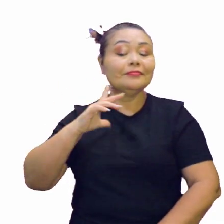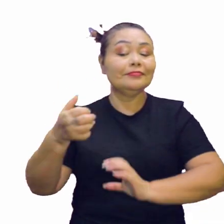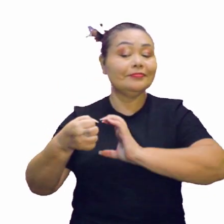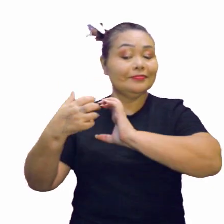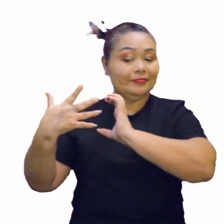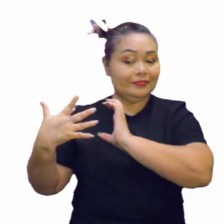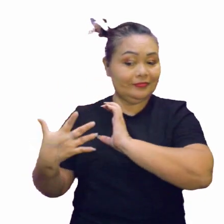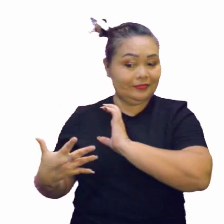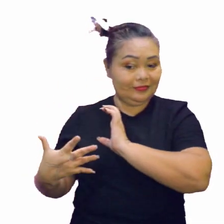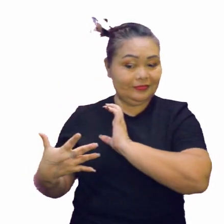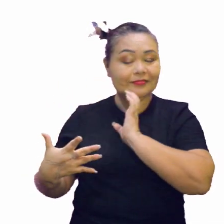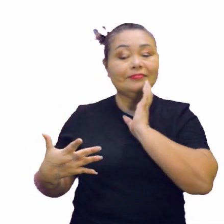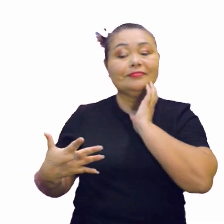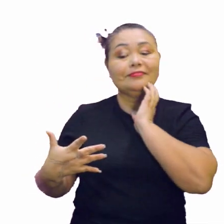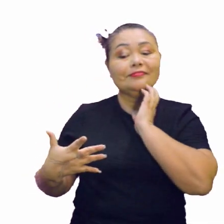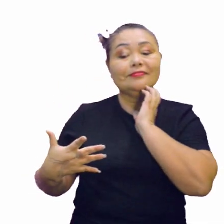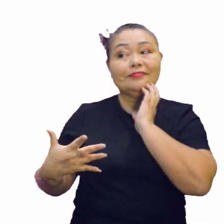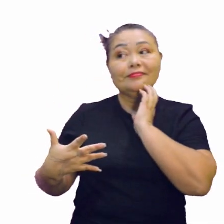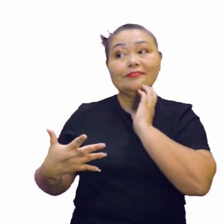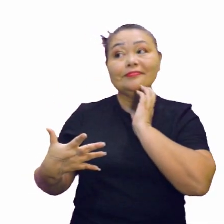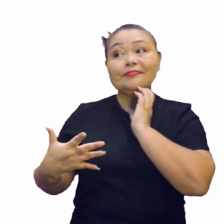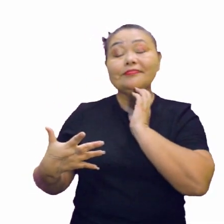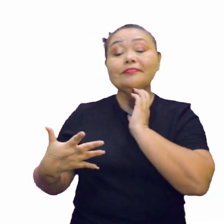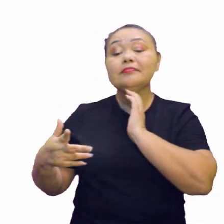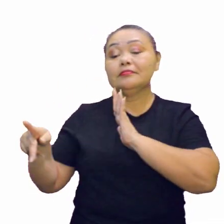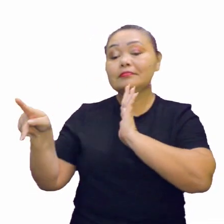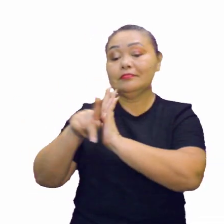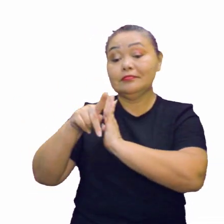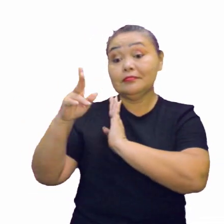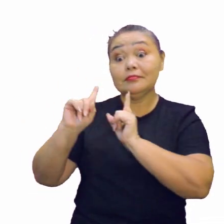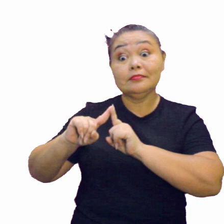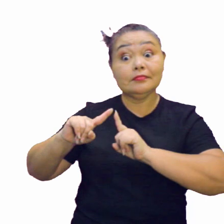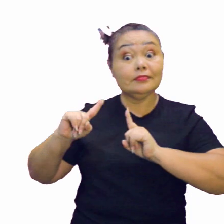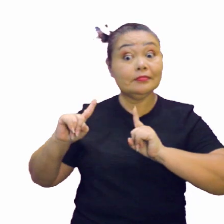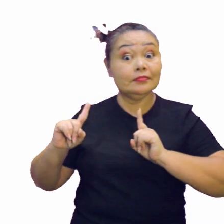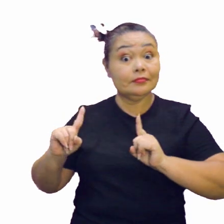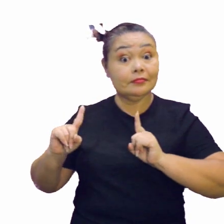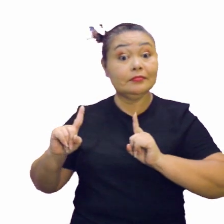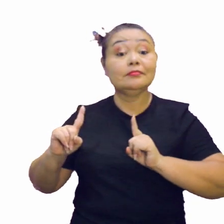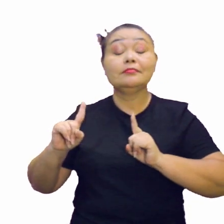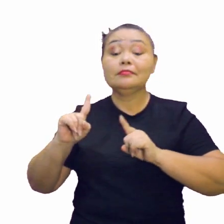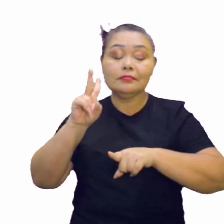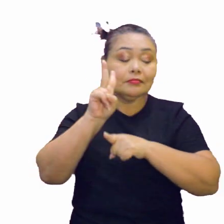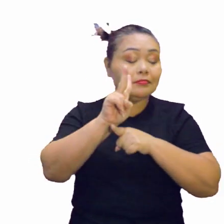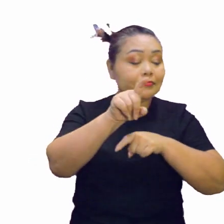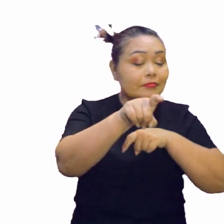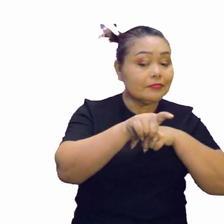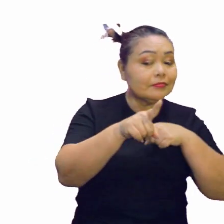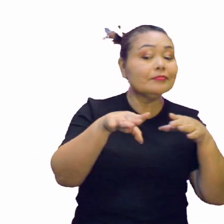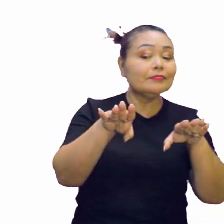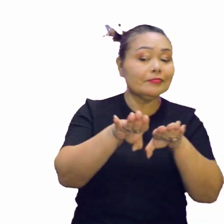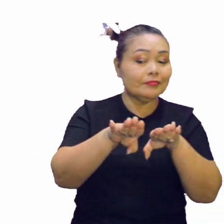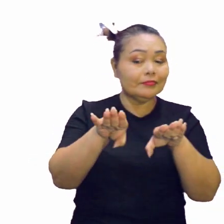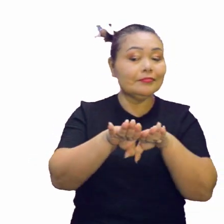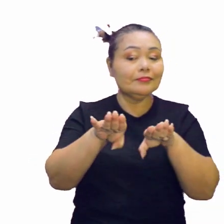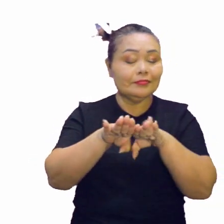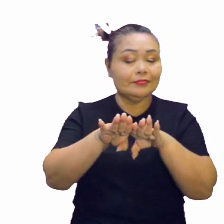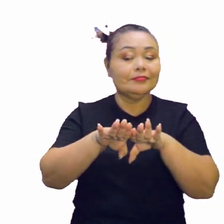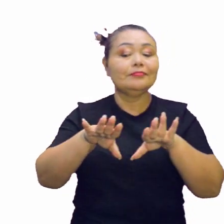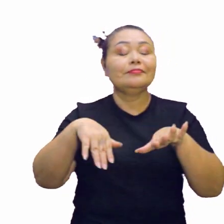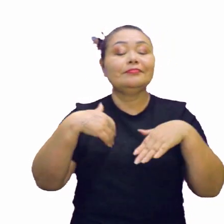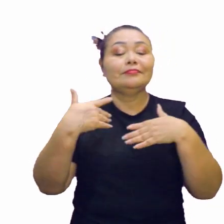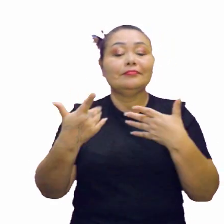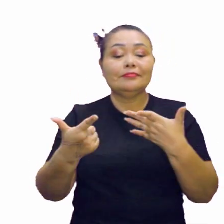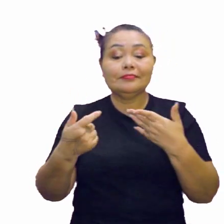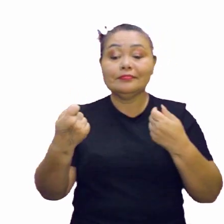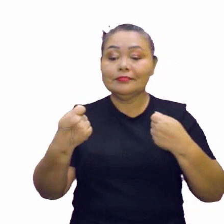características muito peculiares. Mas as cultivares também têm. Tem demandas, tem